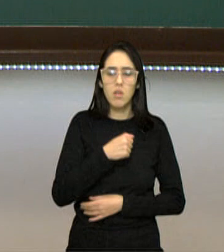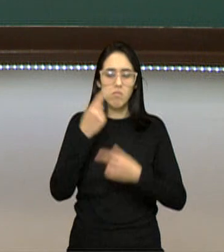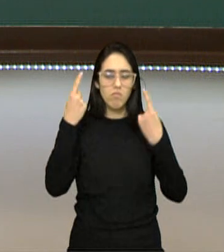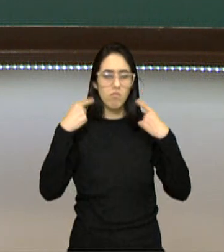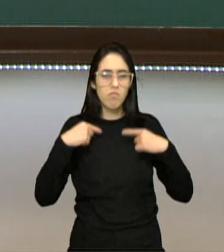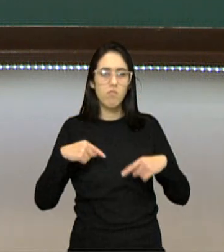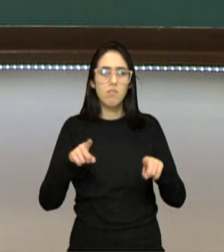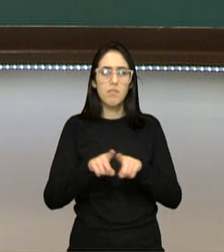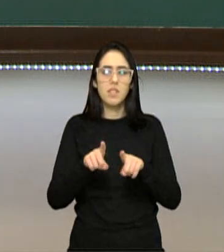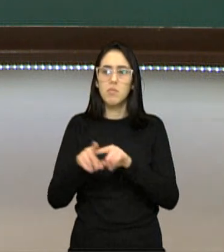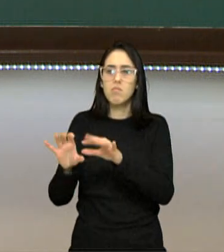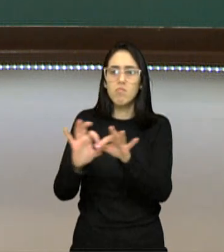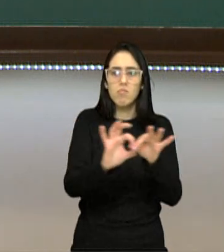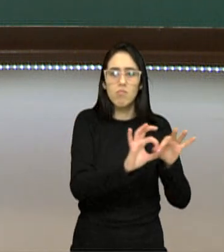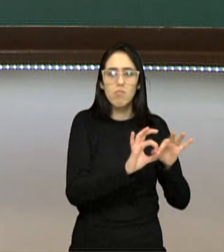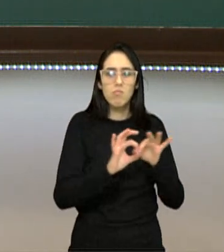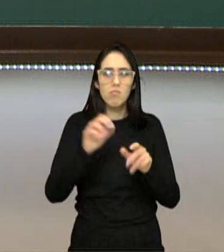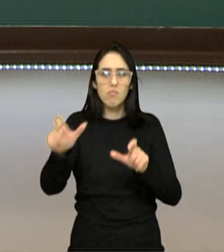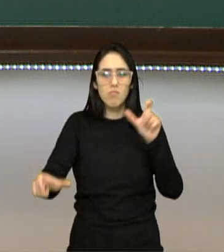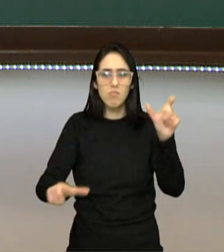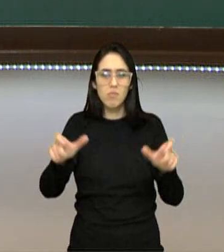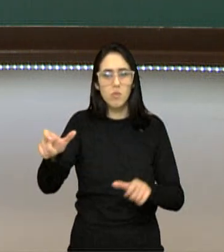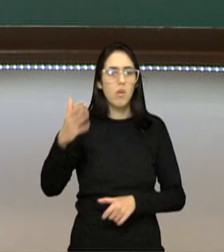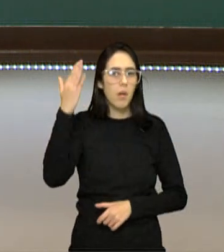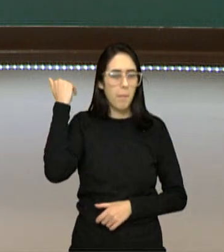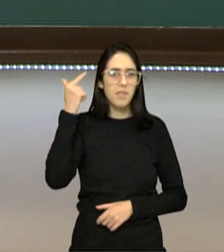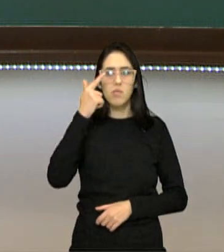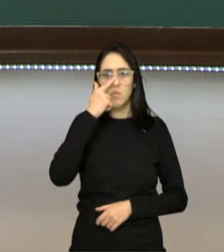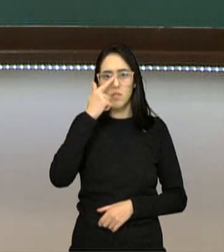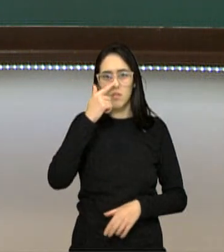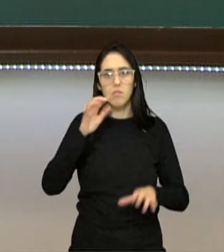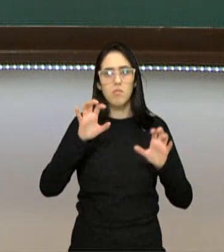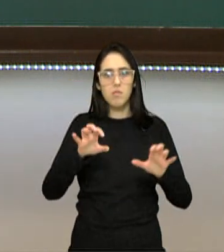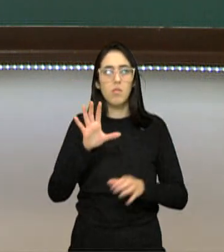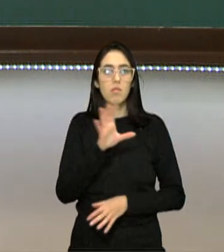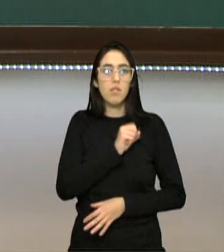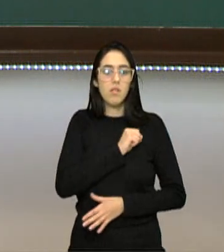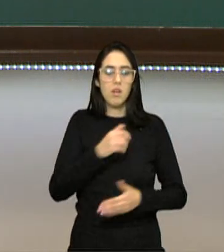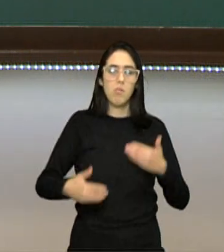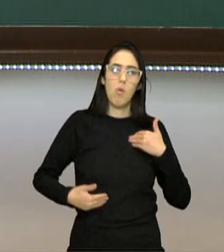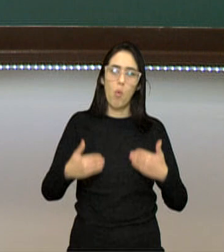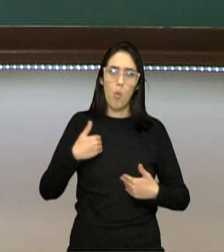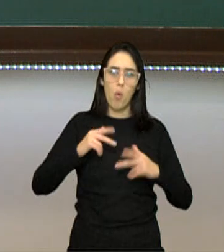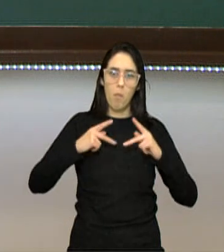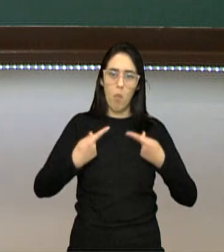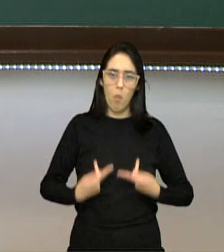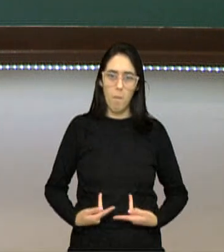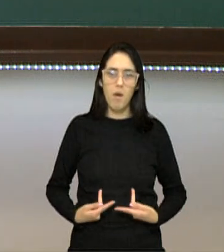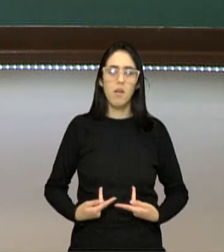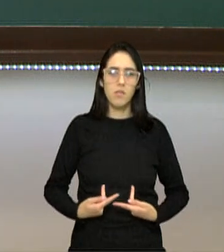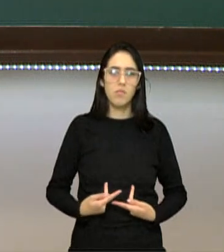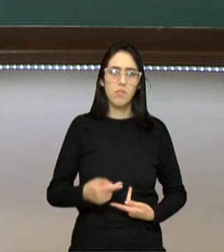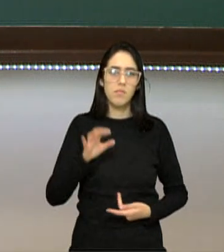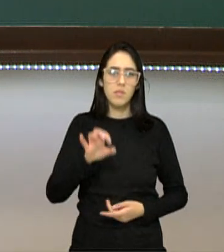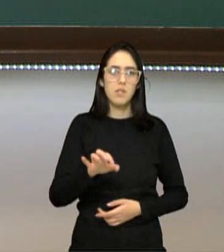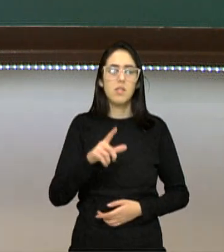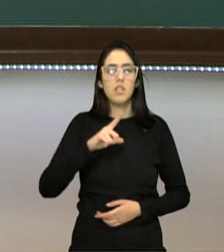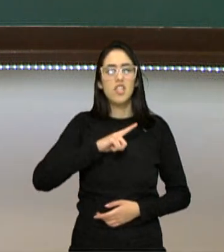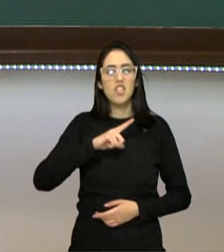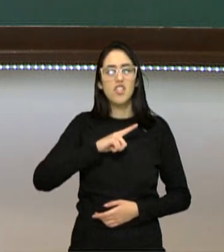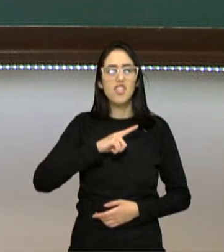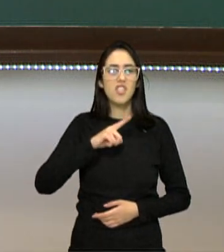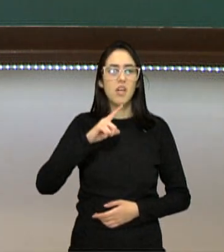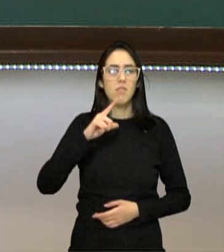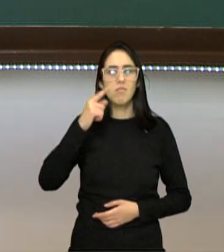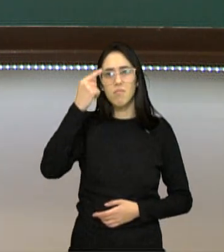a harmonia dos corpos. O grego era fascinado pelo corpo humano e ele tinha um ideal de beleza do